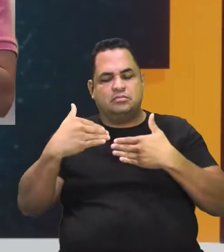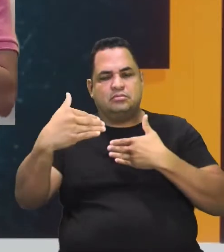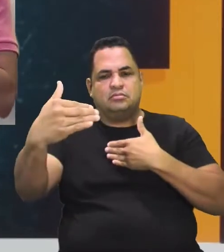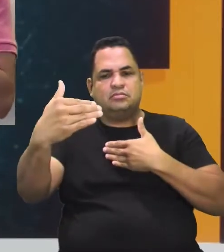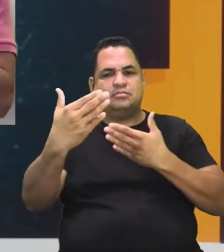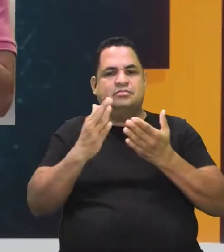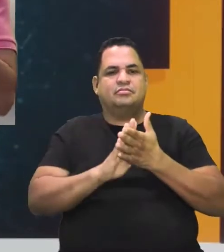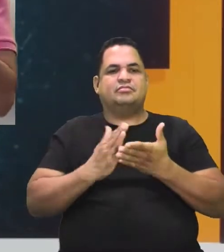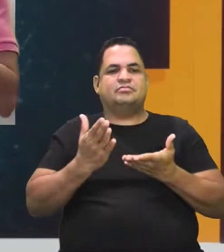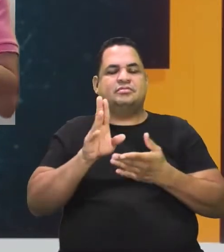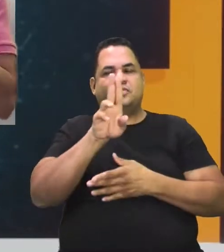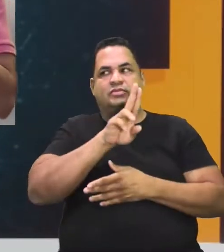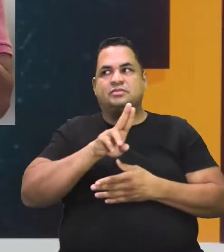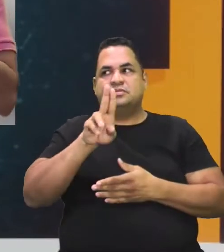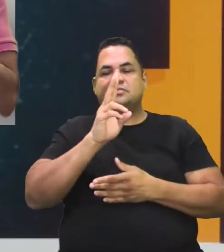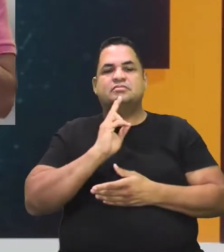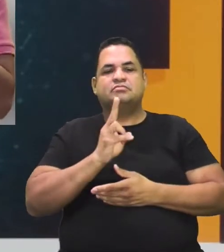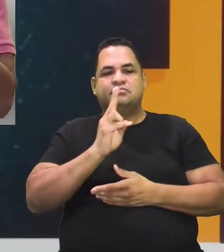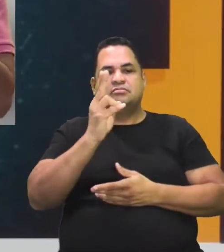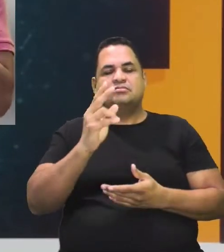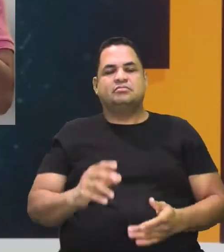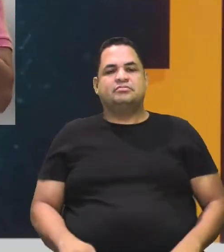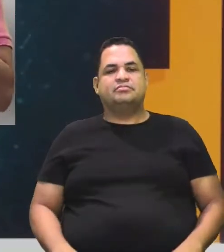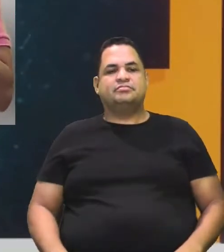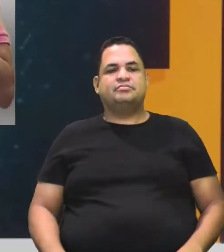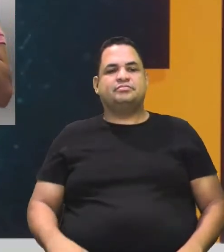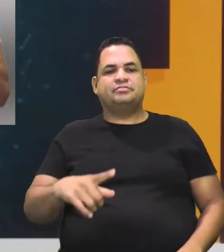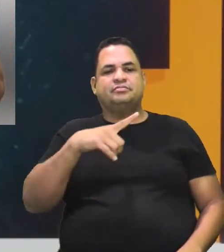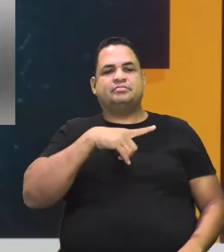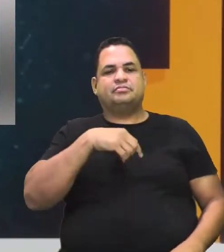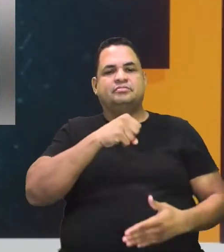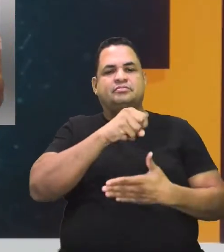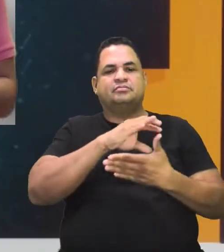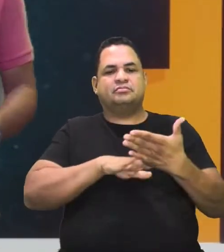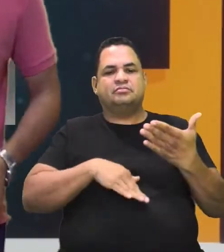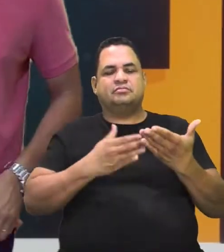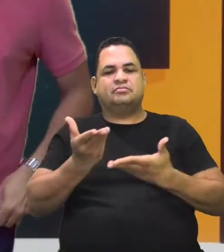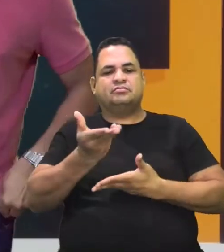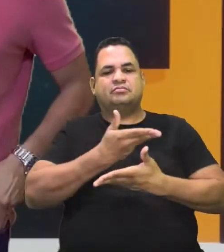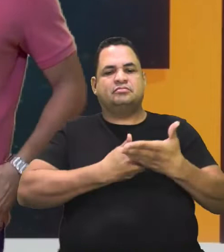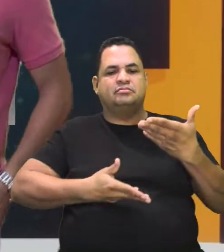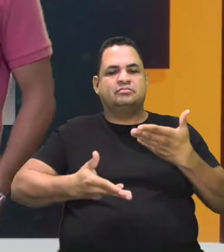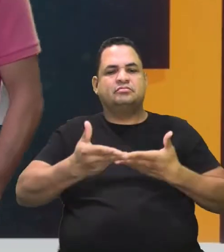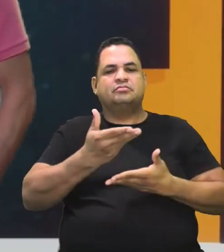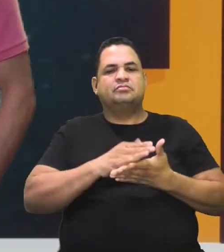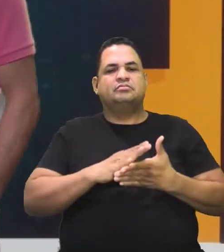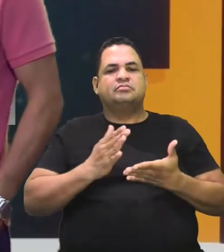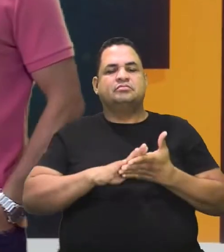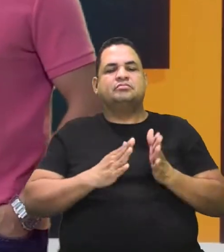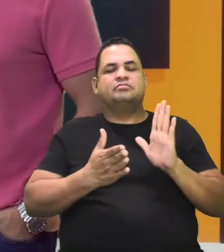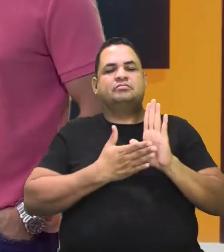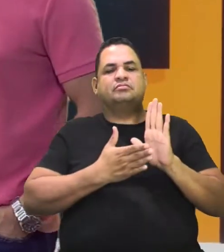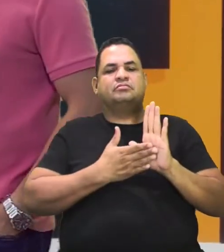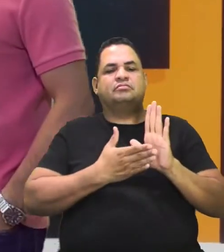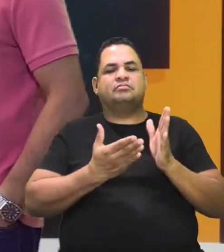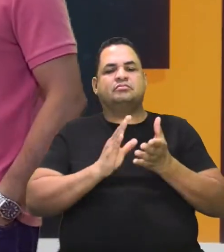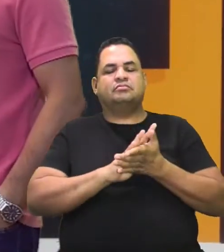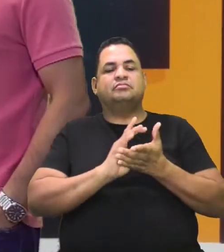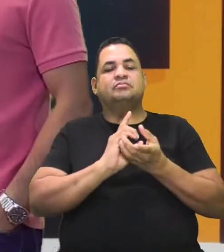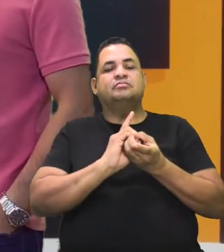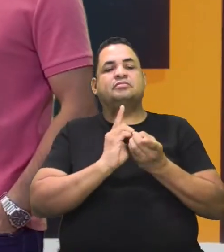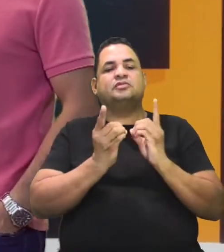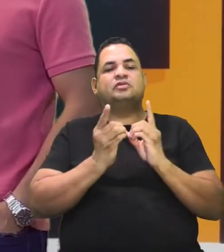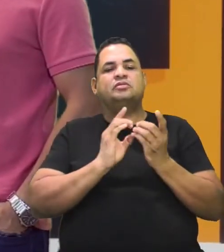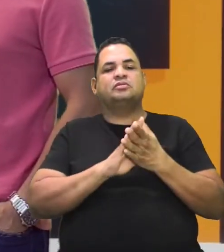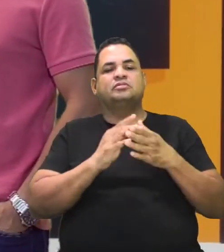ser muito usado tudo isso, tá certo? Beleza. Temos aqui uma atividade interativa que a gente propõe para vocês. Uma dinâmica de